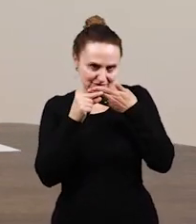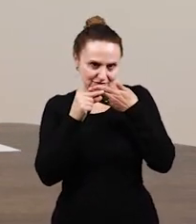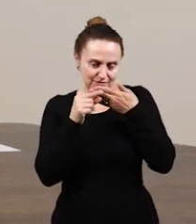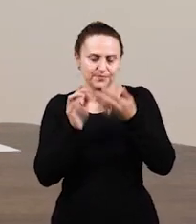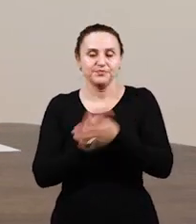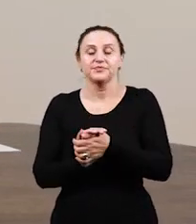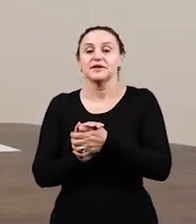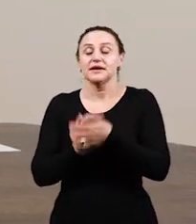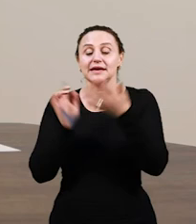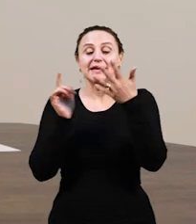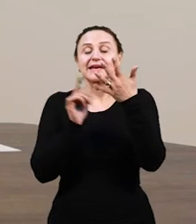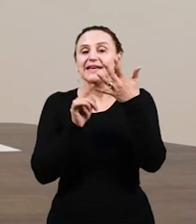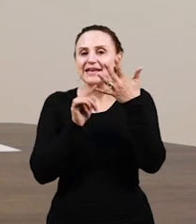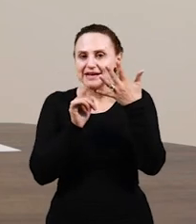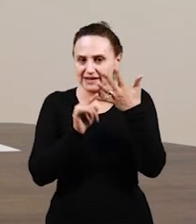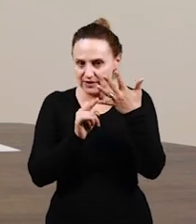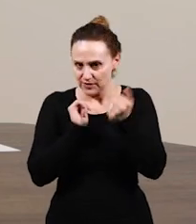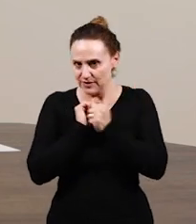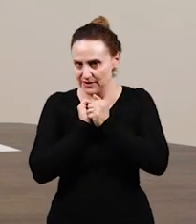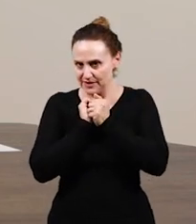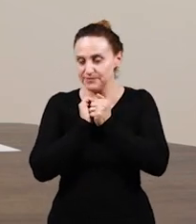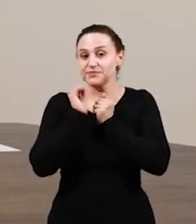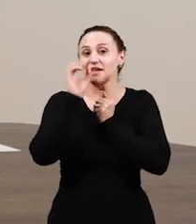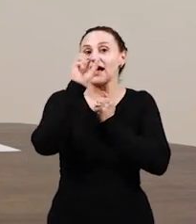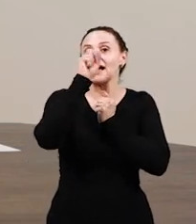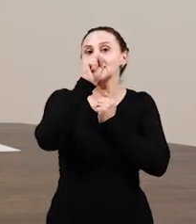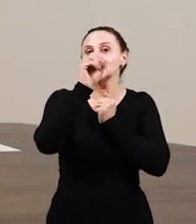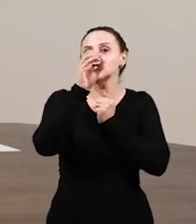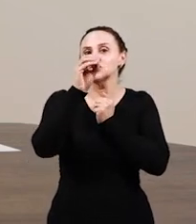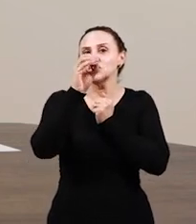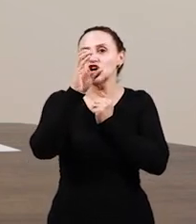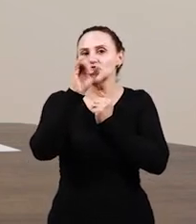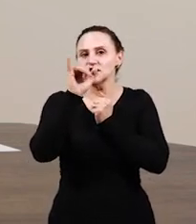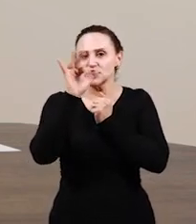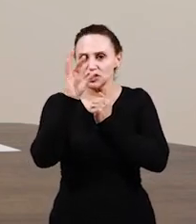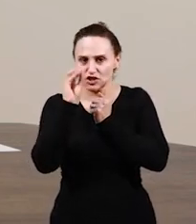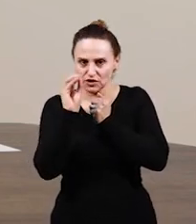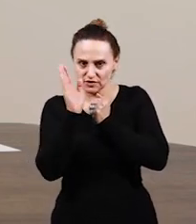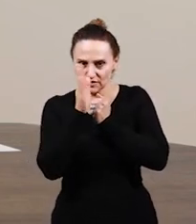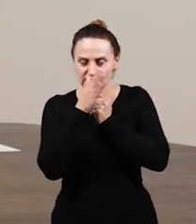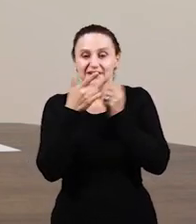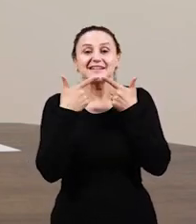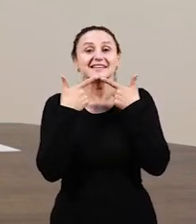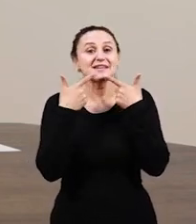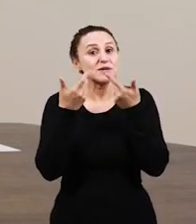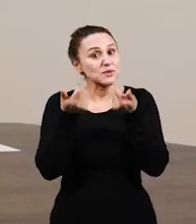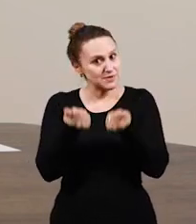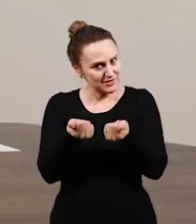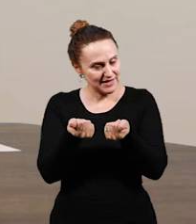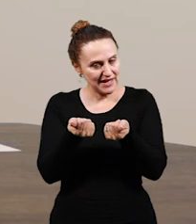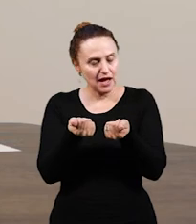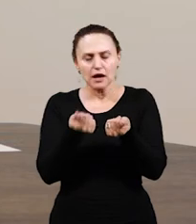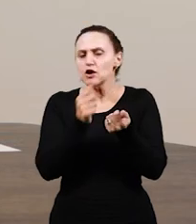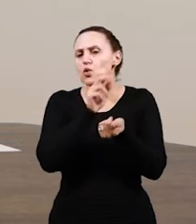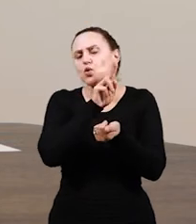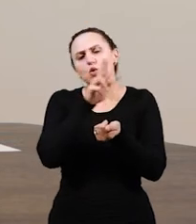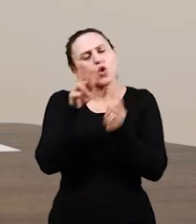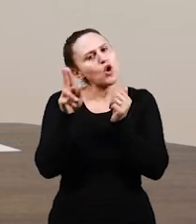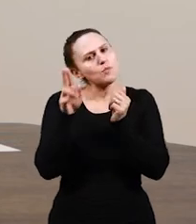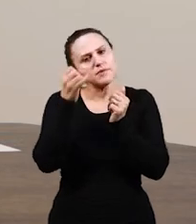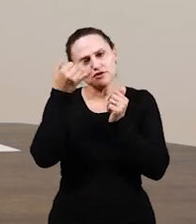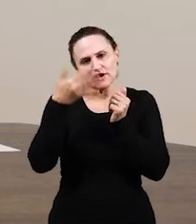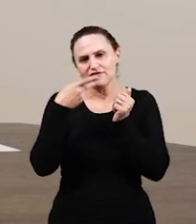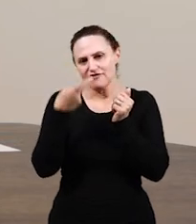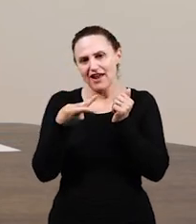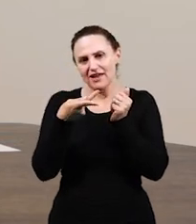e por fim chegamos a sócio linguística O que é sócio linguística Vejam o nome já diz é o